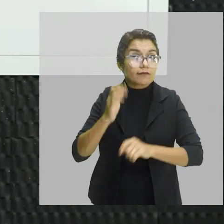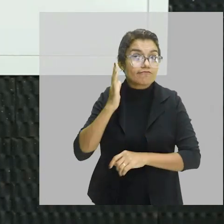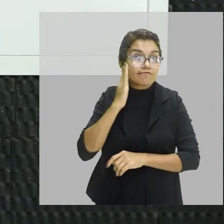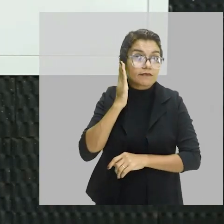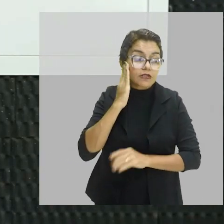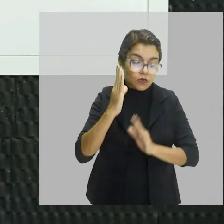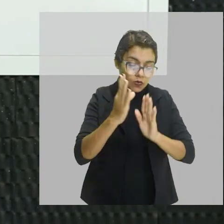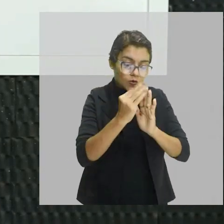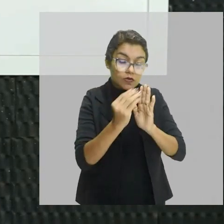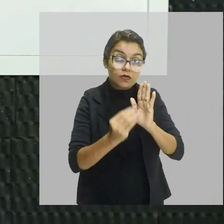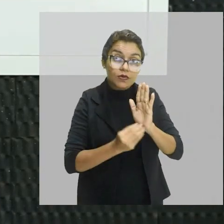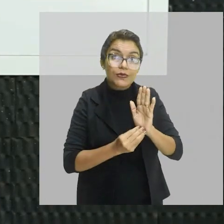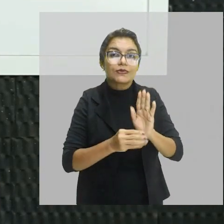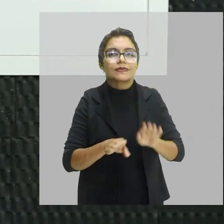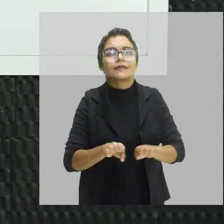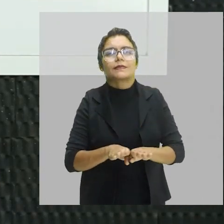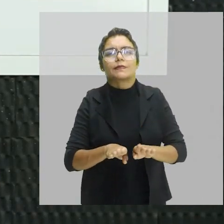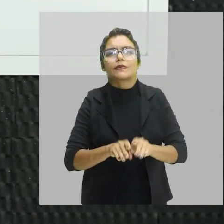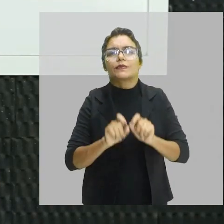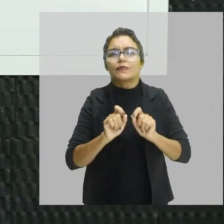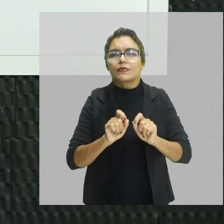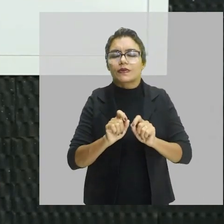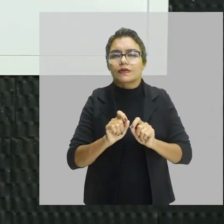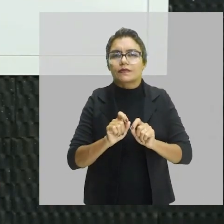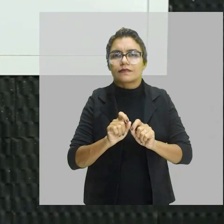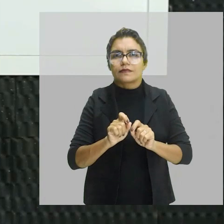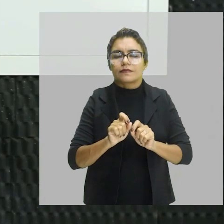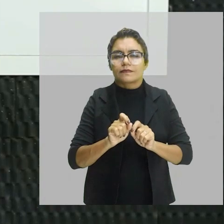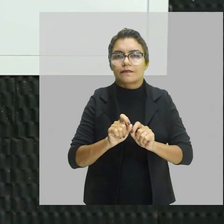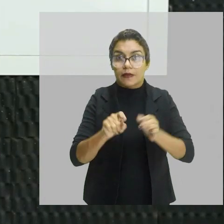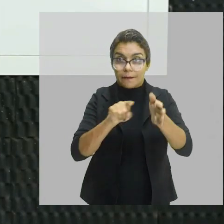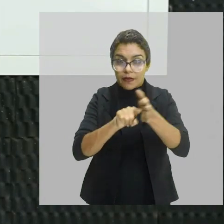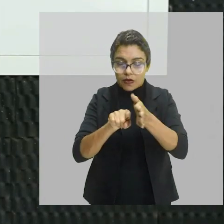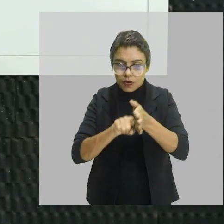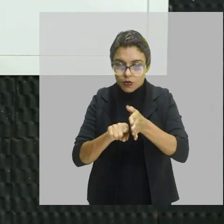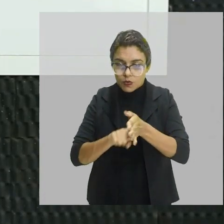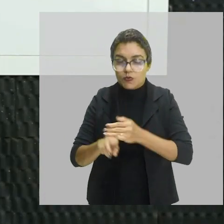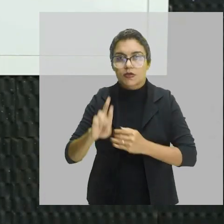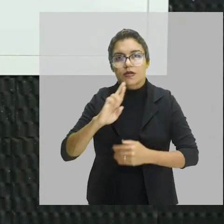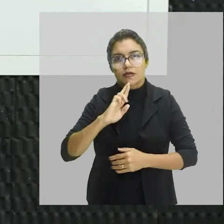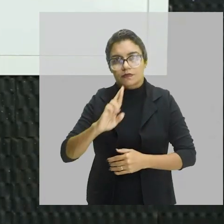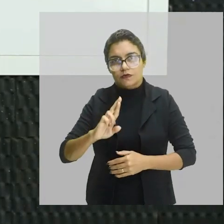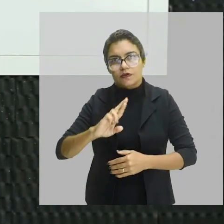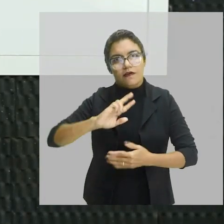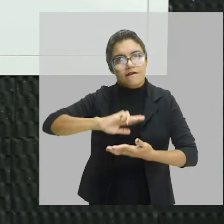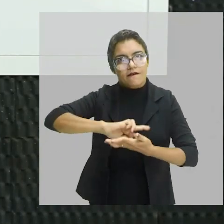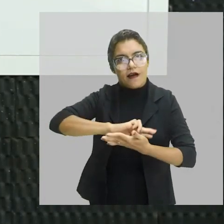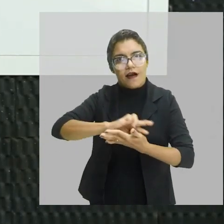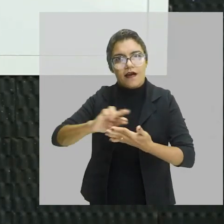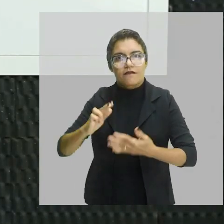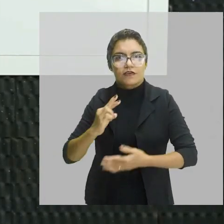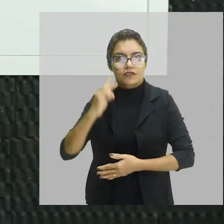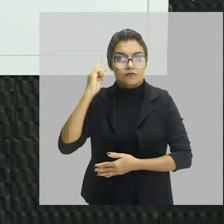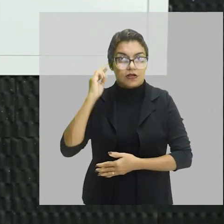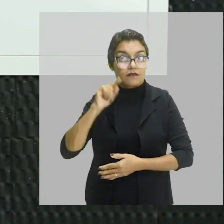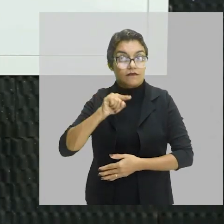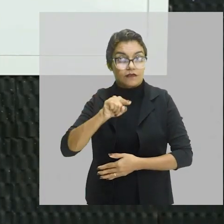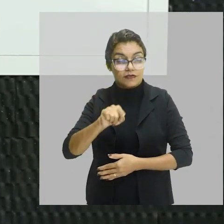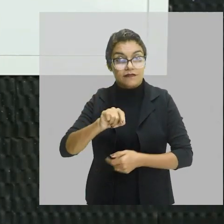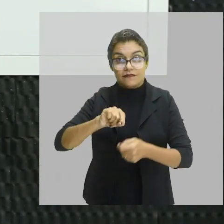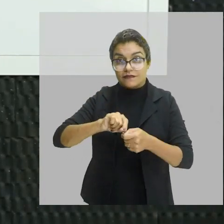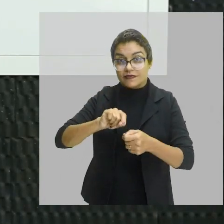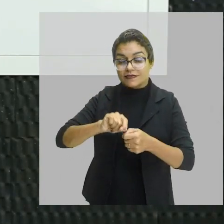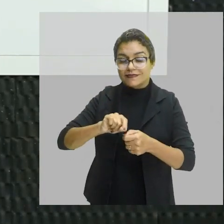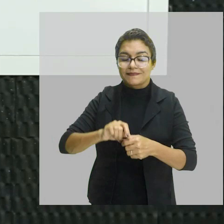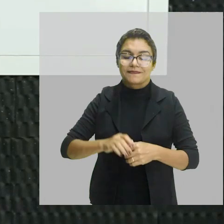o conteúdo e responder as questões aí dos vestibulares que vocês irão, né,